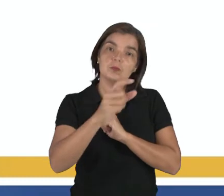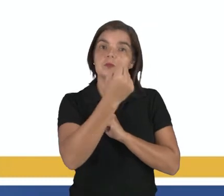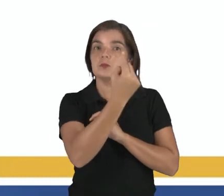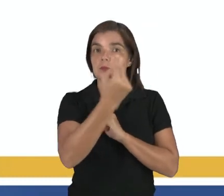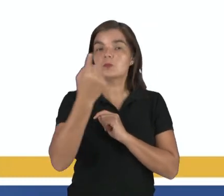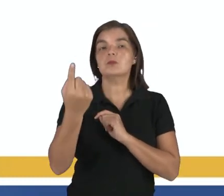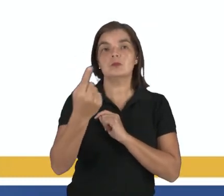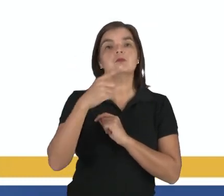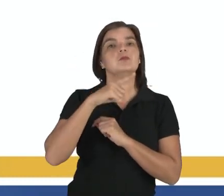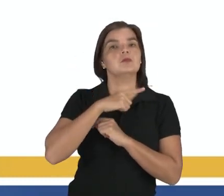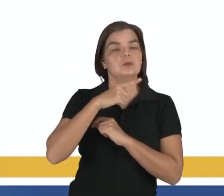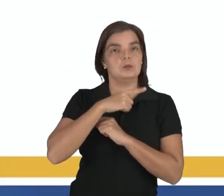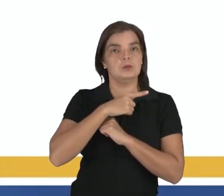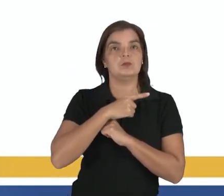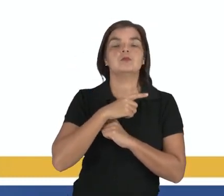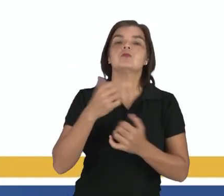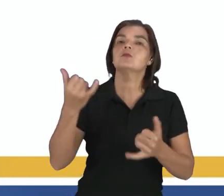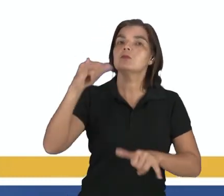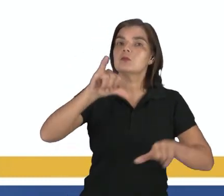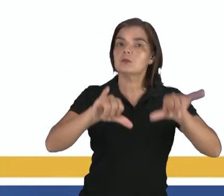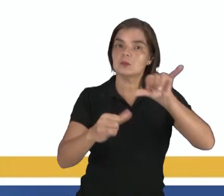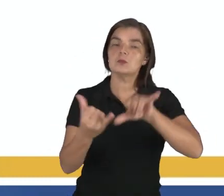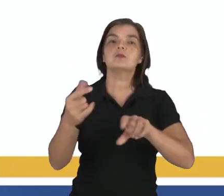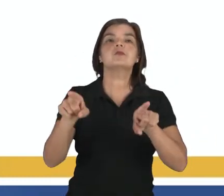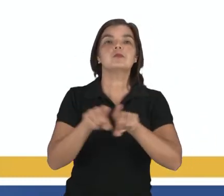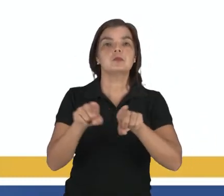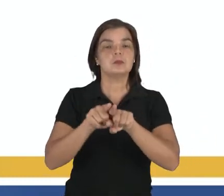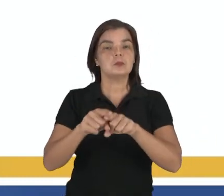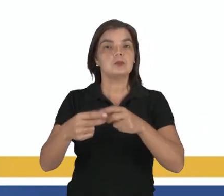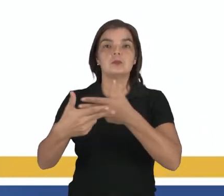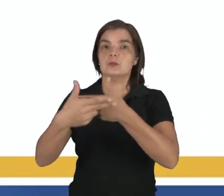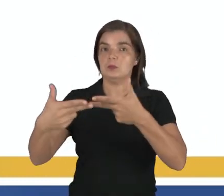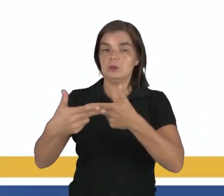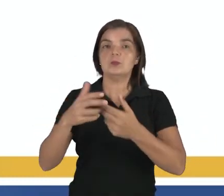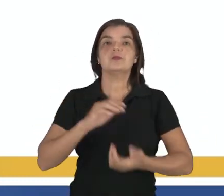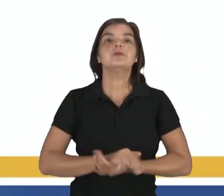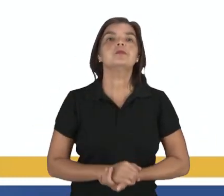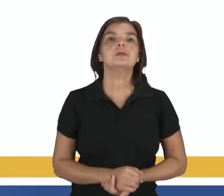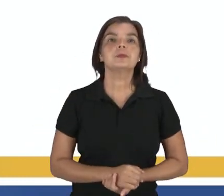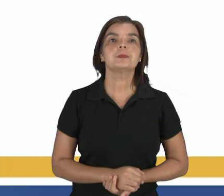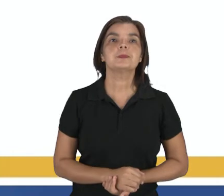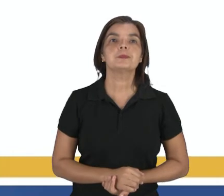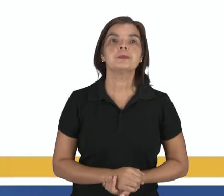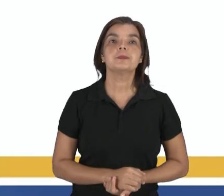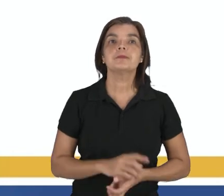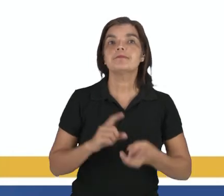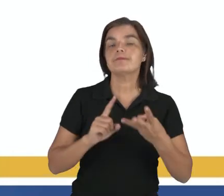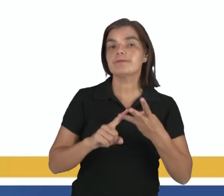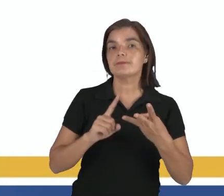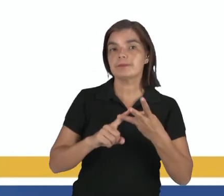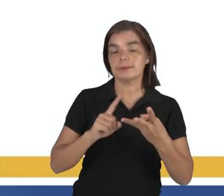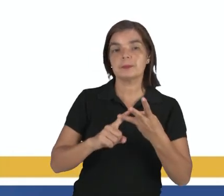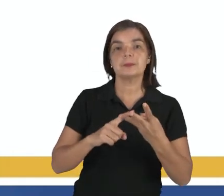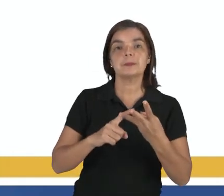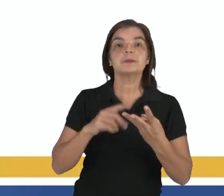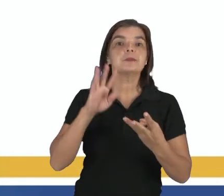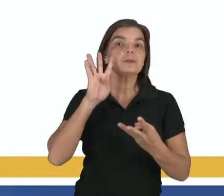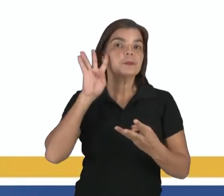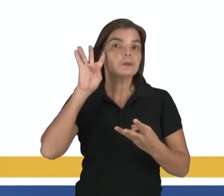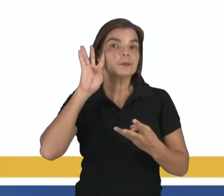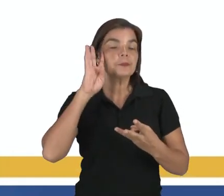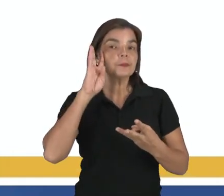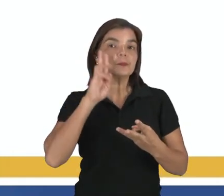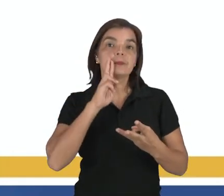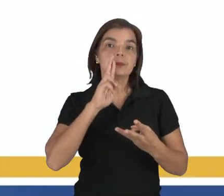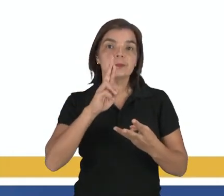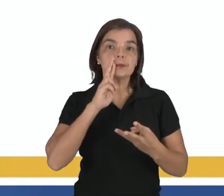substância que vai reagir e que será produzida em qualquer reação química, tá bom? E aí, por último, resolver, né, o